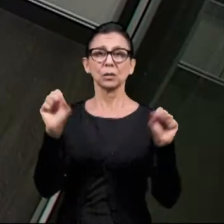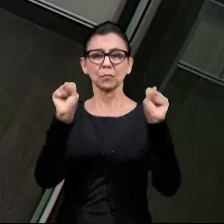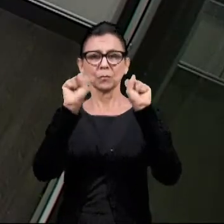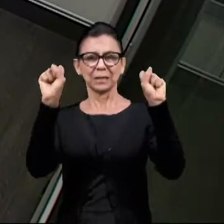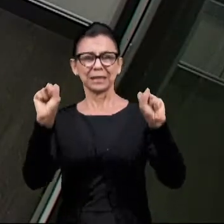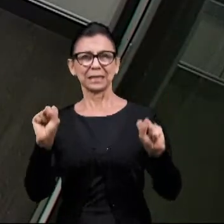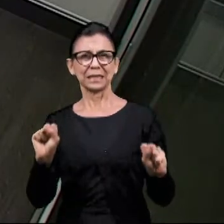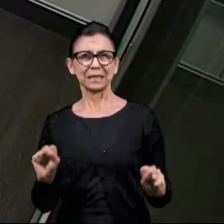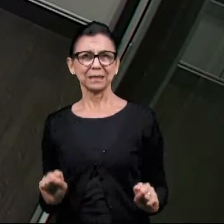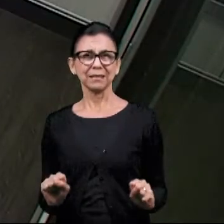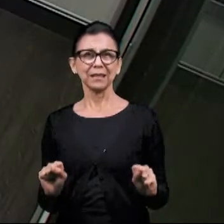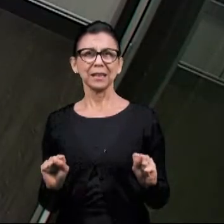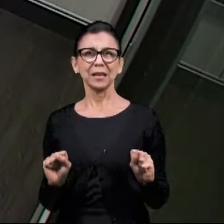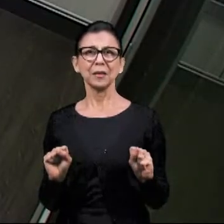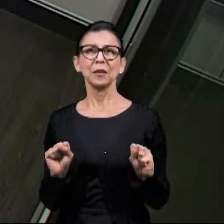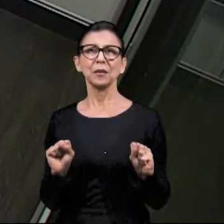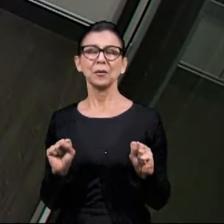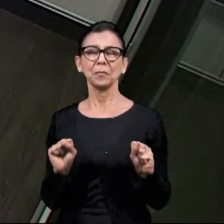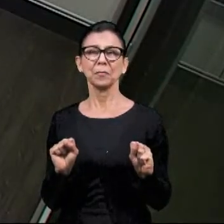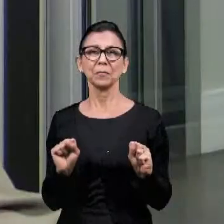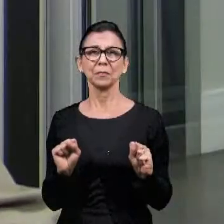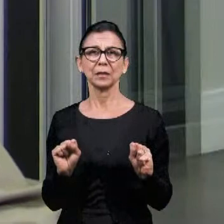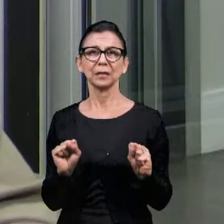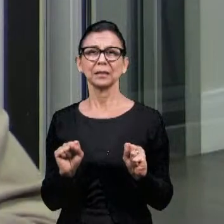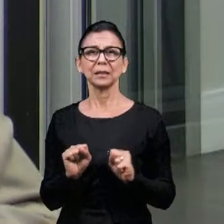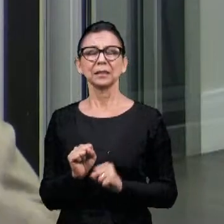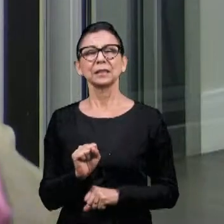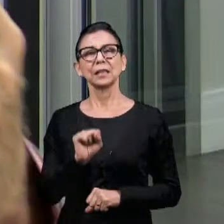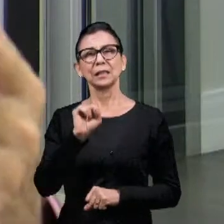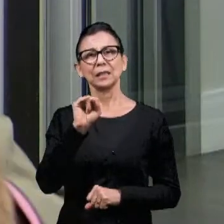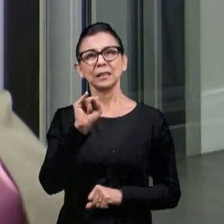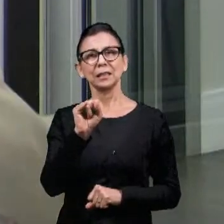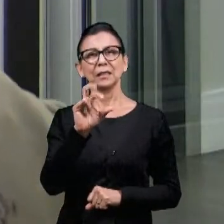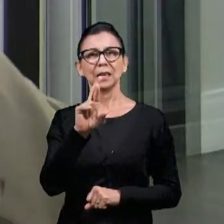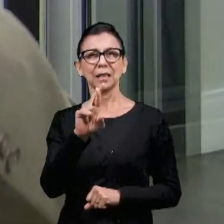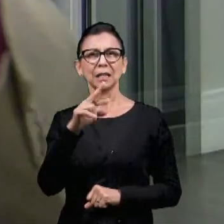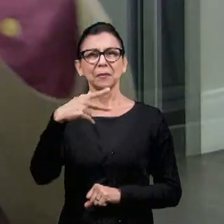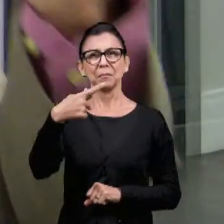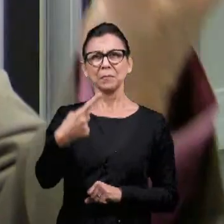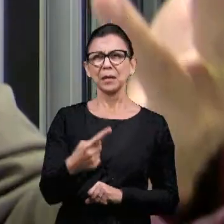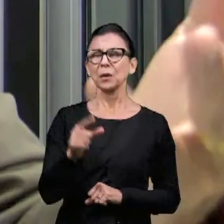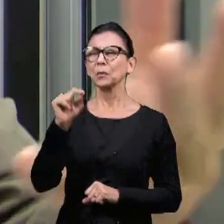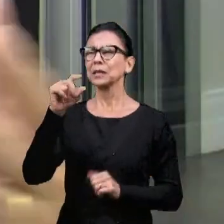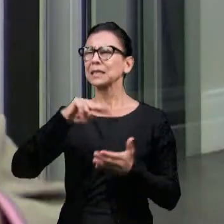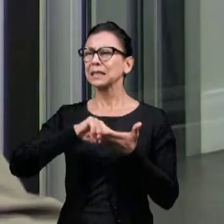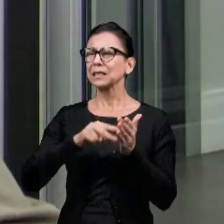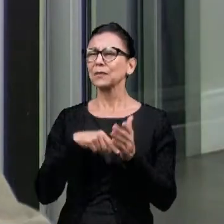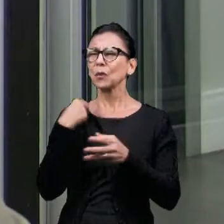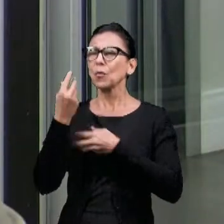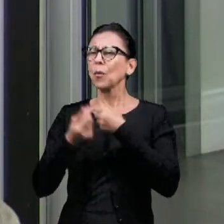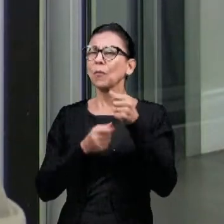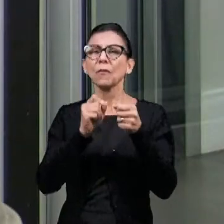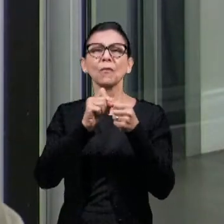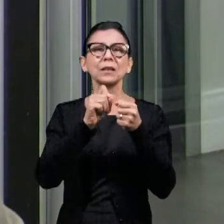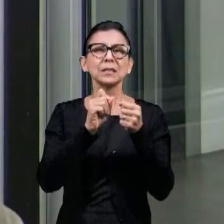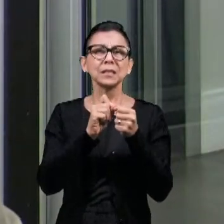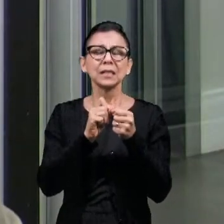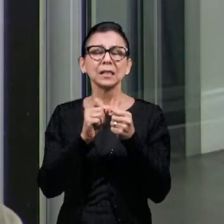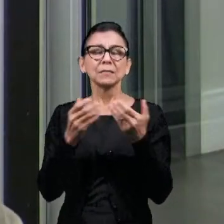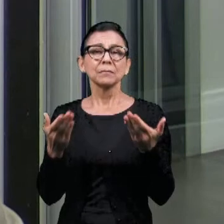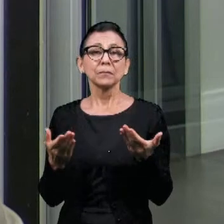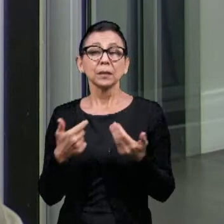as coisas, que chamava ERP, e aquilo ali, mas o que é isso, como é que vamos fazer com isso e tal.